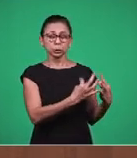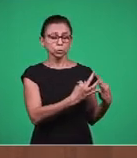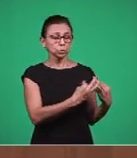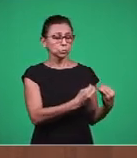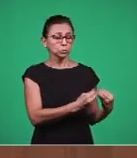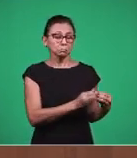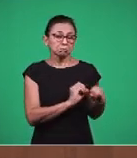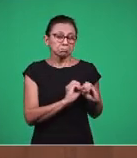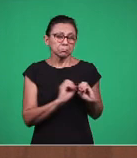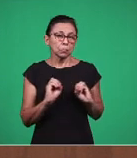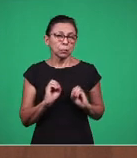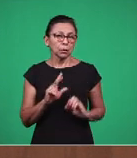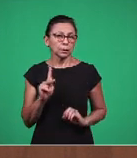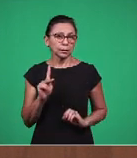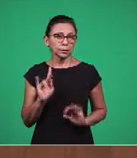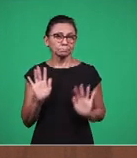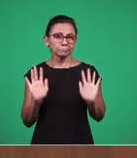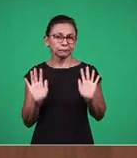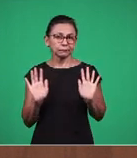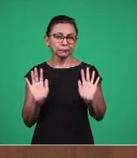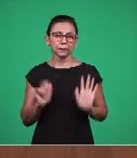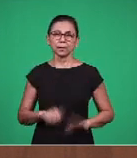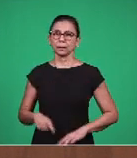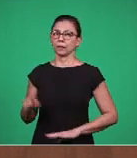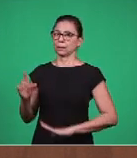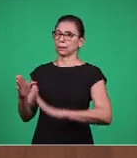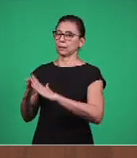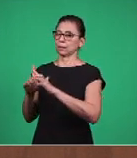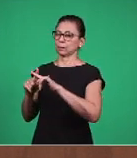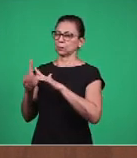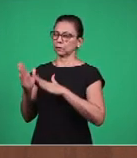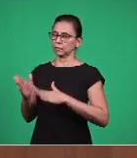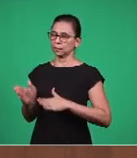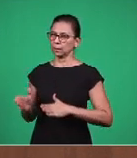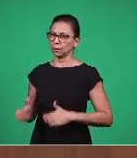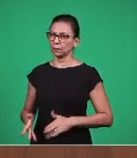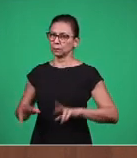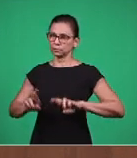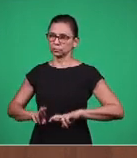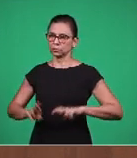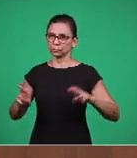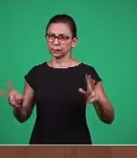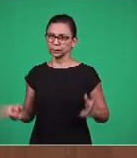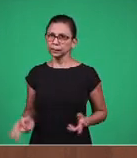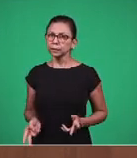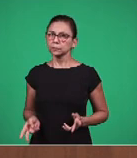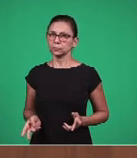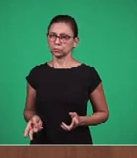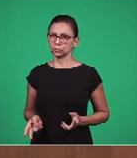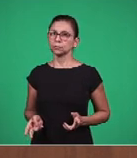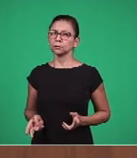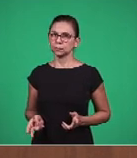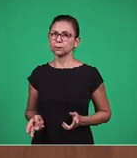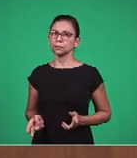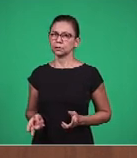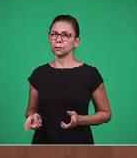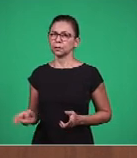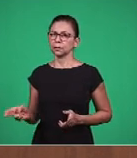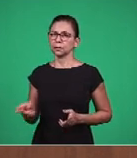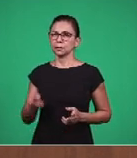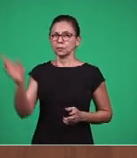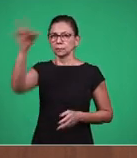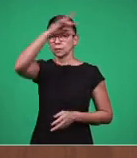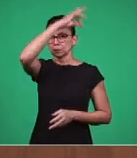igreja foi preparada e o derramamento do Espírito que estamos tendo agora, essa visitação do